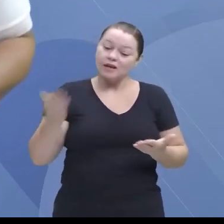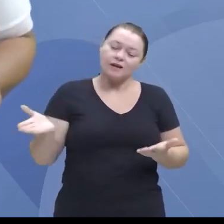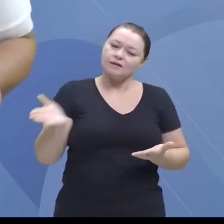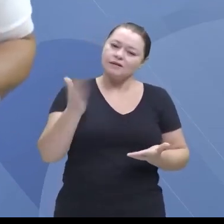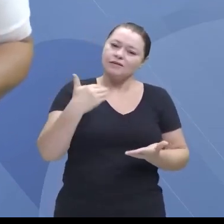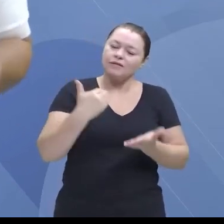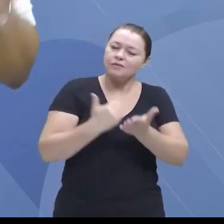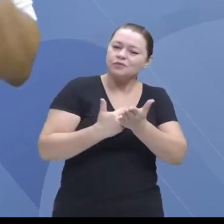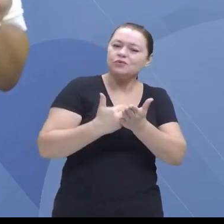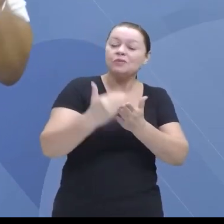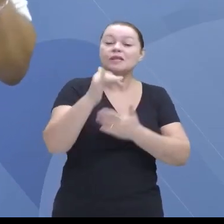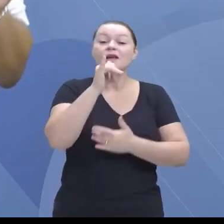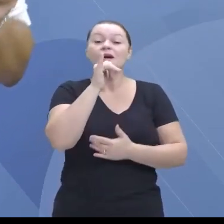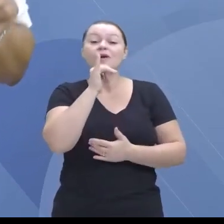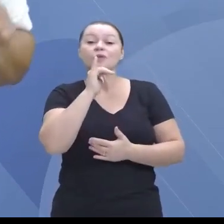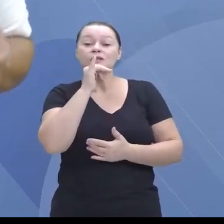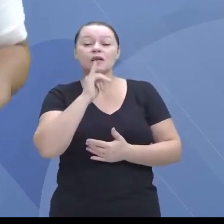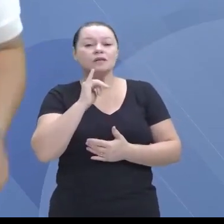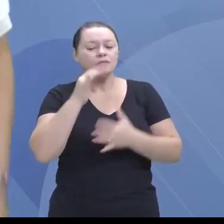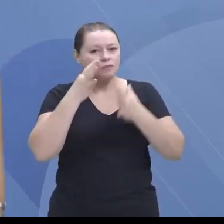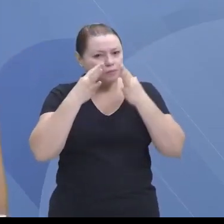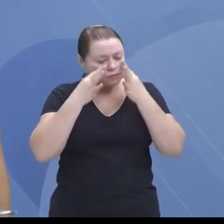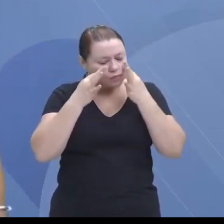os exemplos. Muita